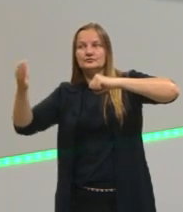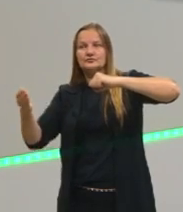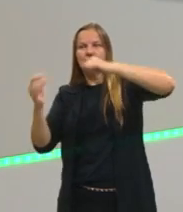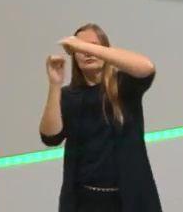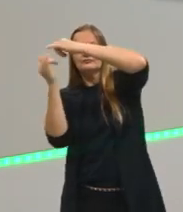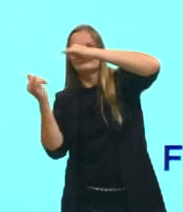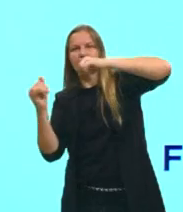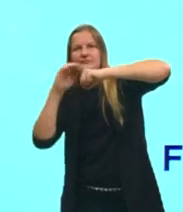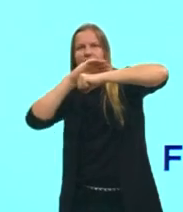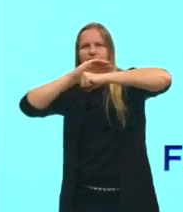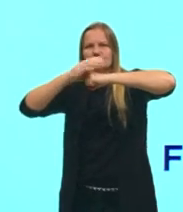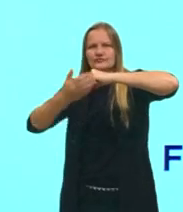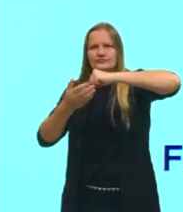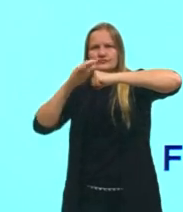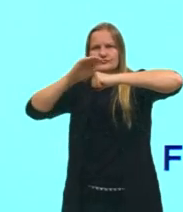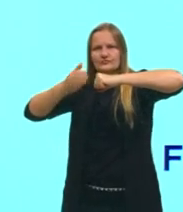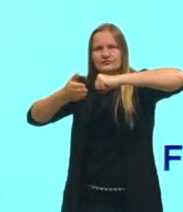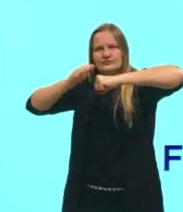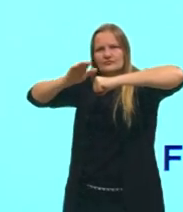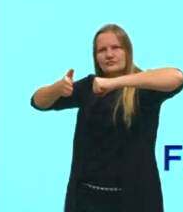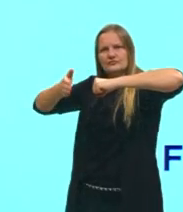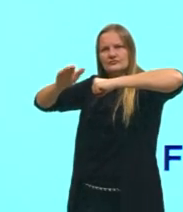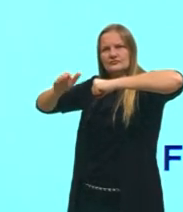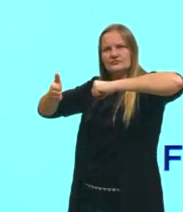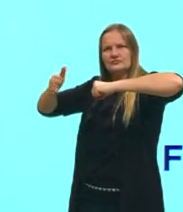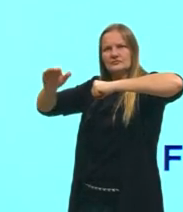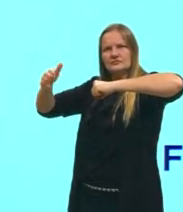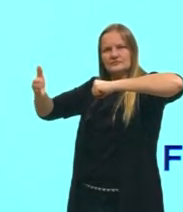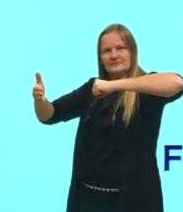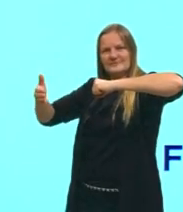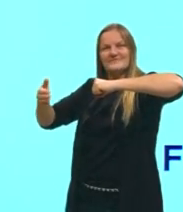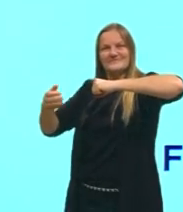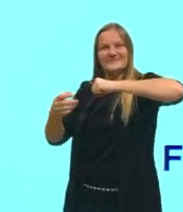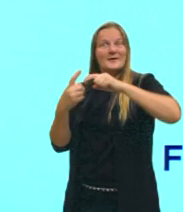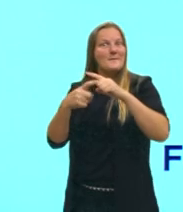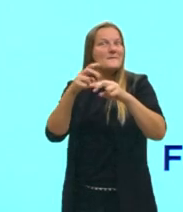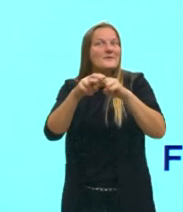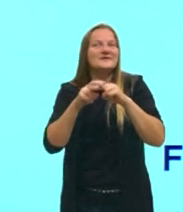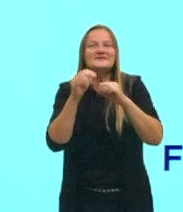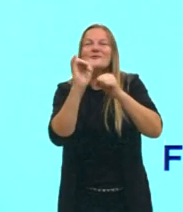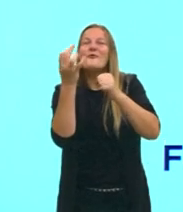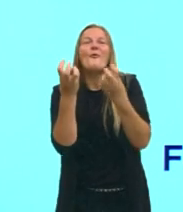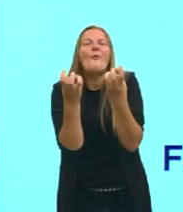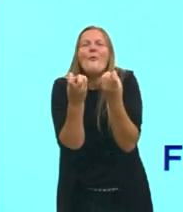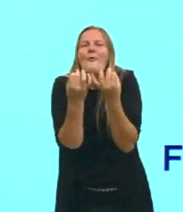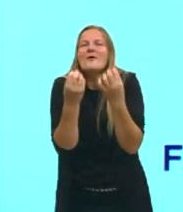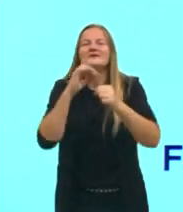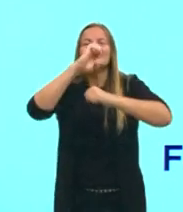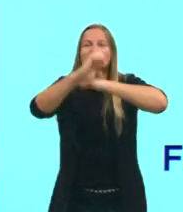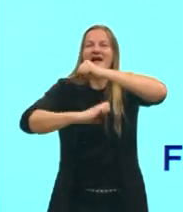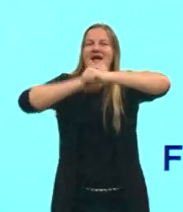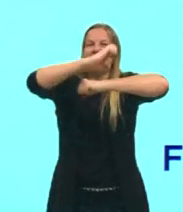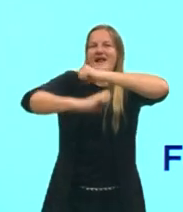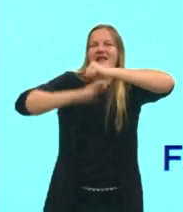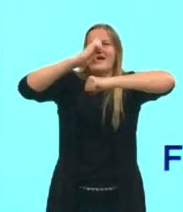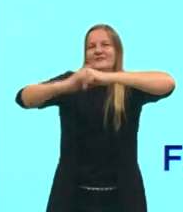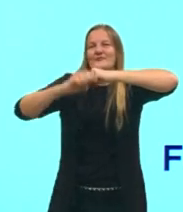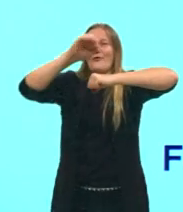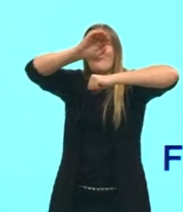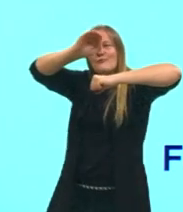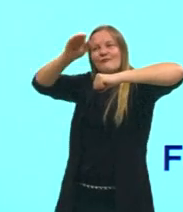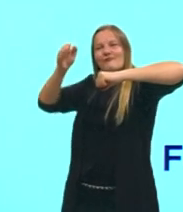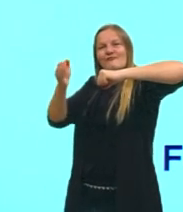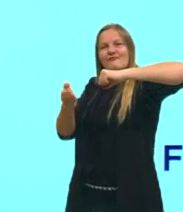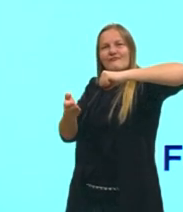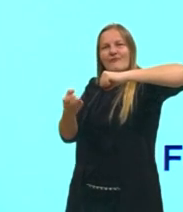então cada uma delas Vai representar um número de elétrons aqui vai ser todos que terminam com NS um